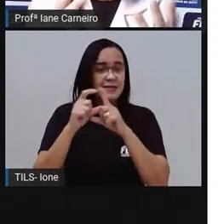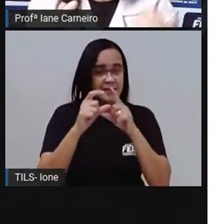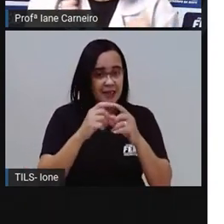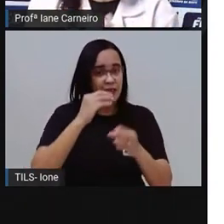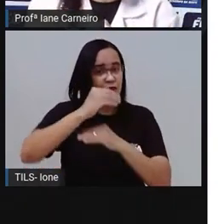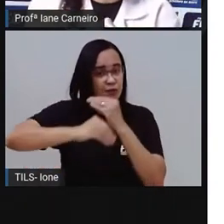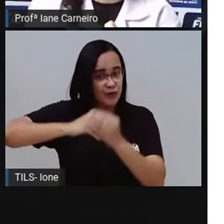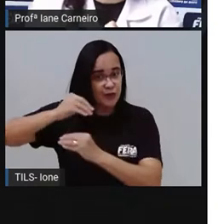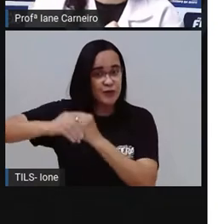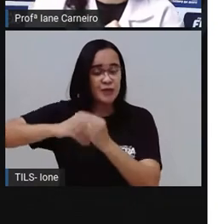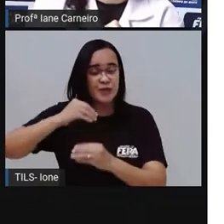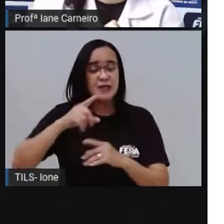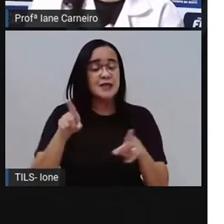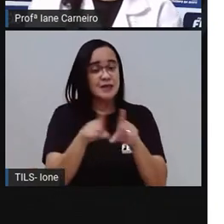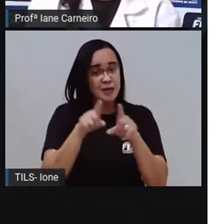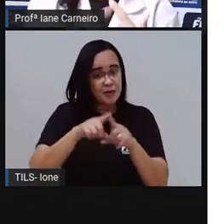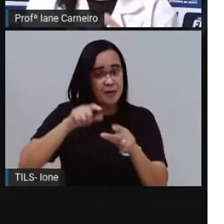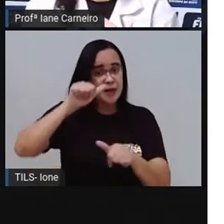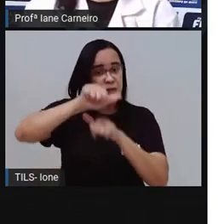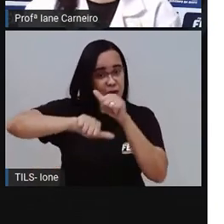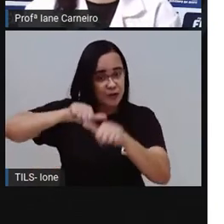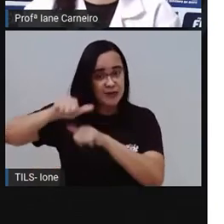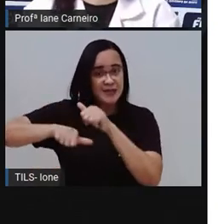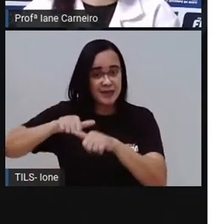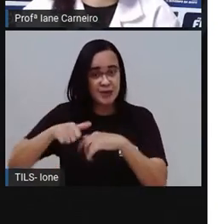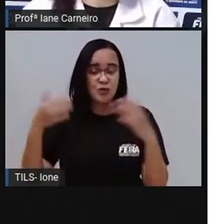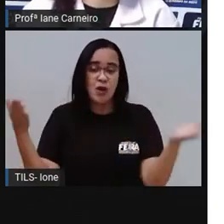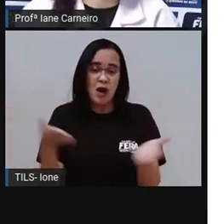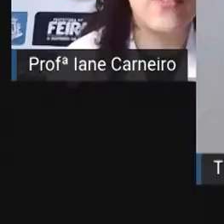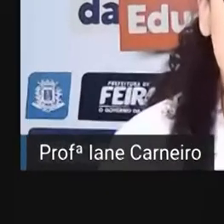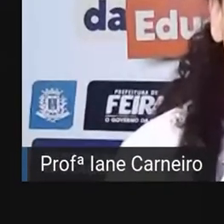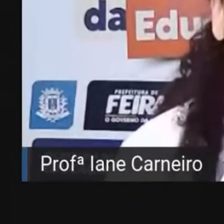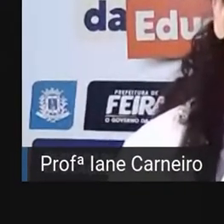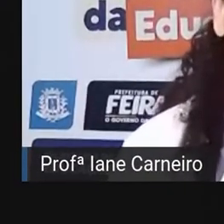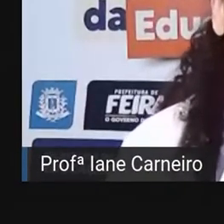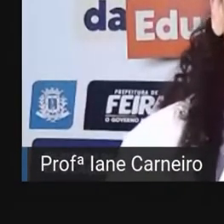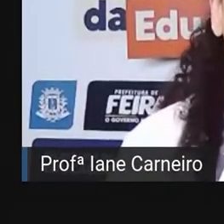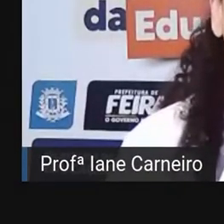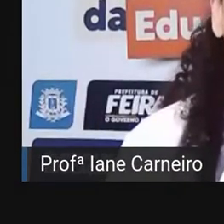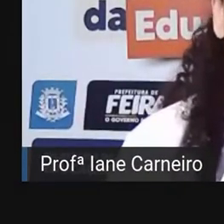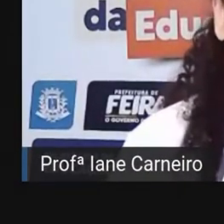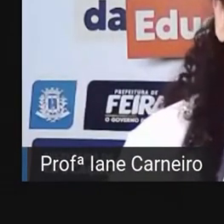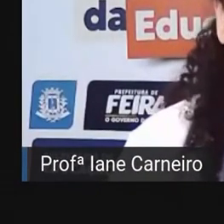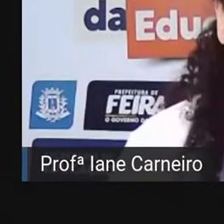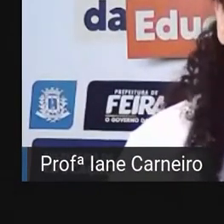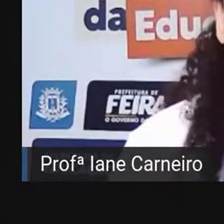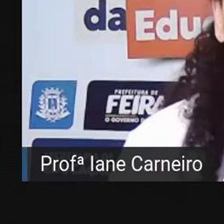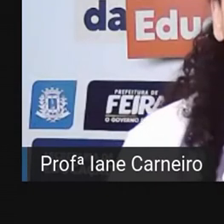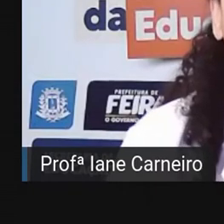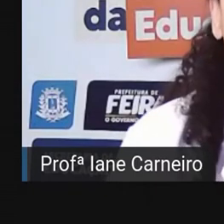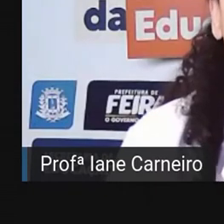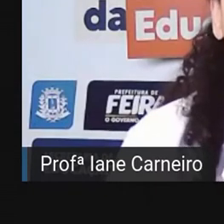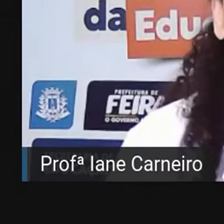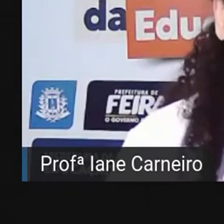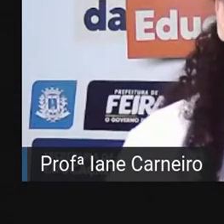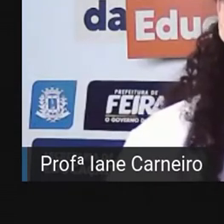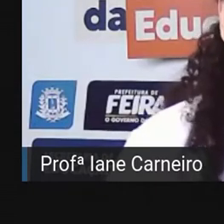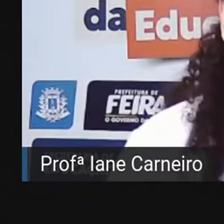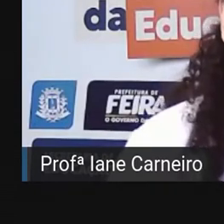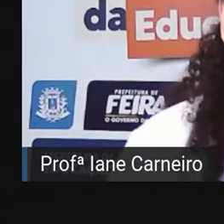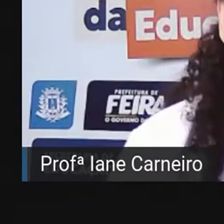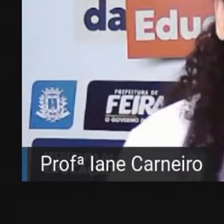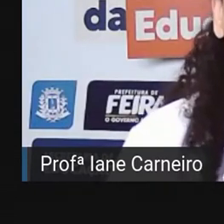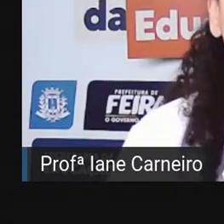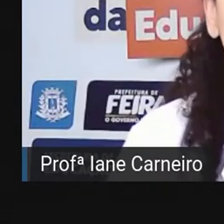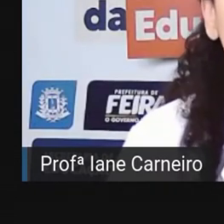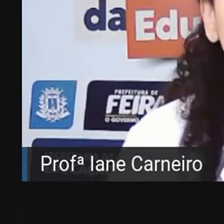E agora a gente vai fazer isso também. A Pro, né, colocou aqui para vocês o alfabeto e a gente vai